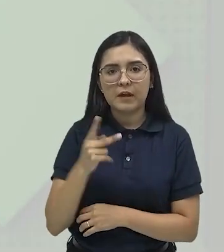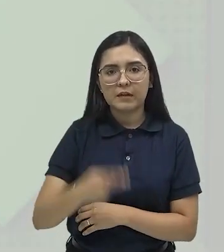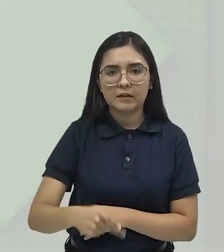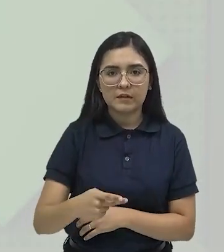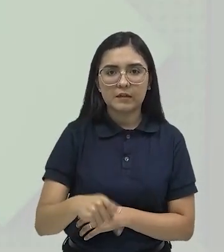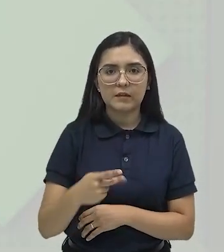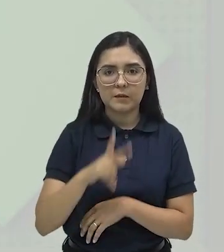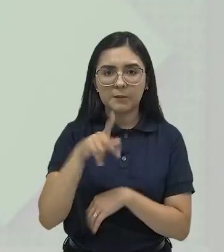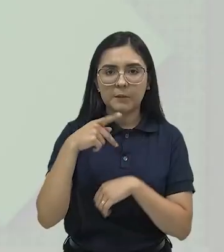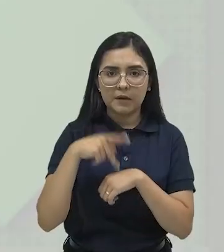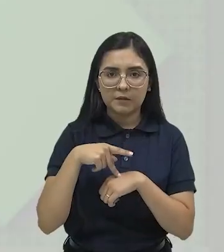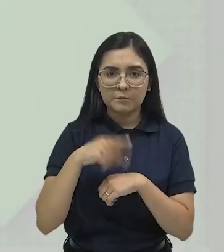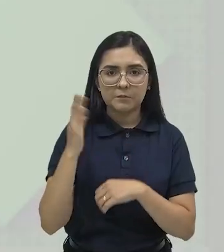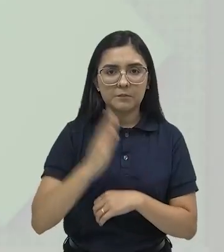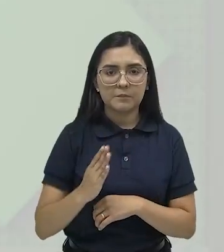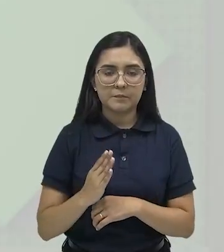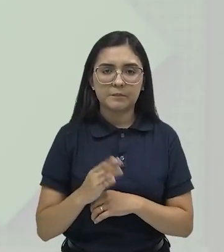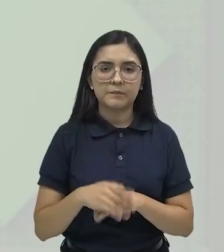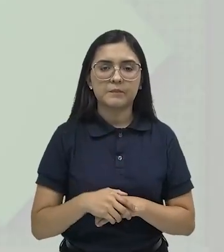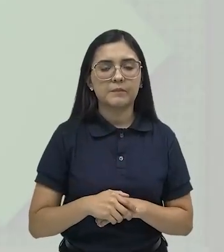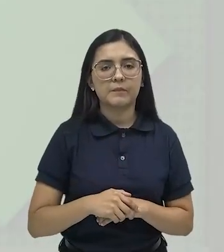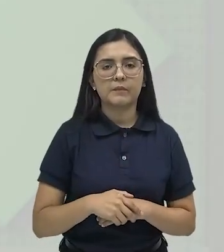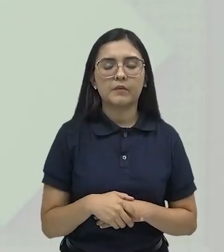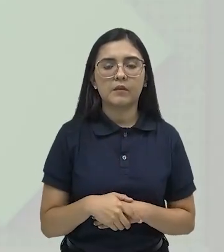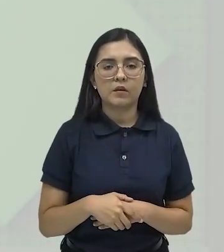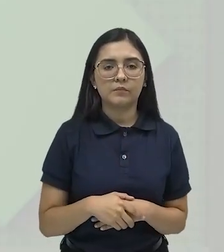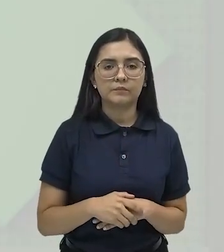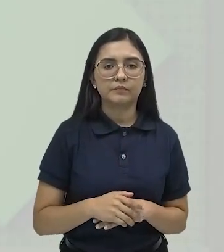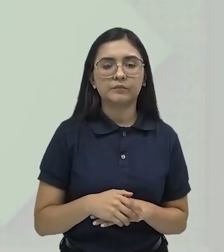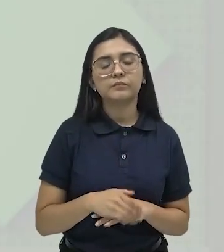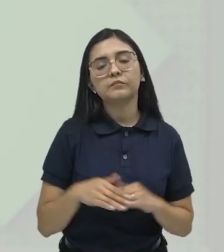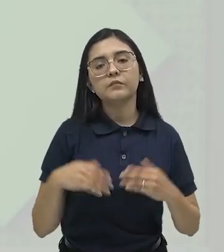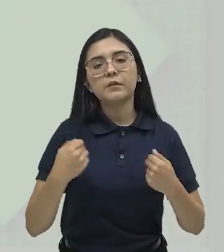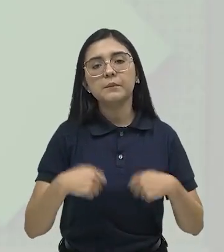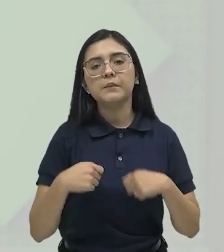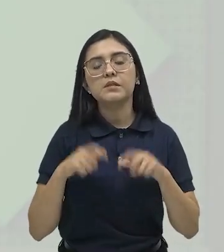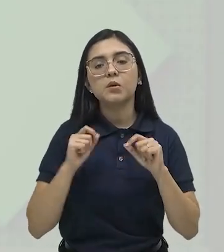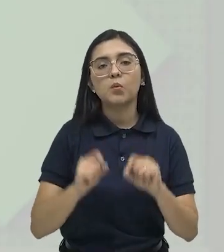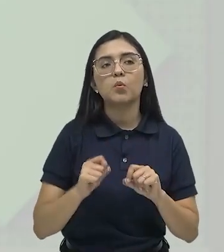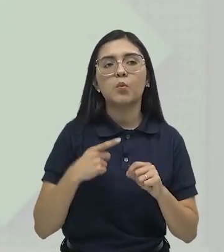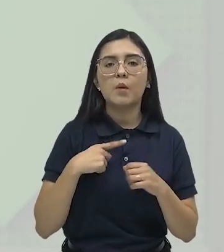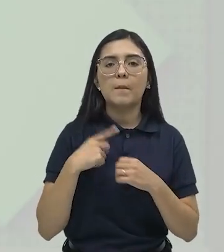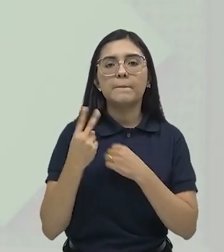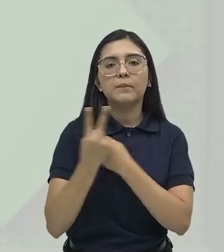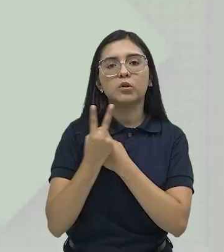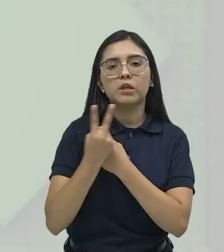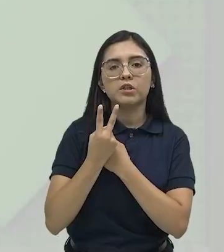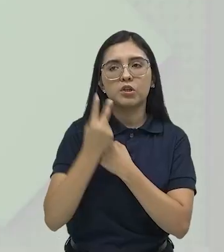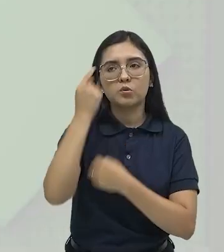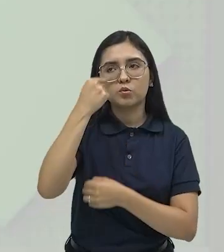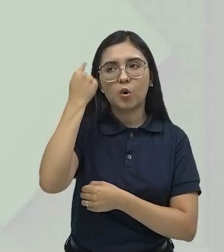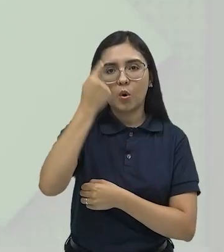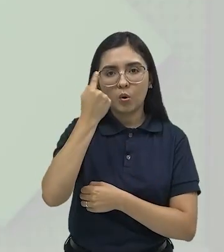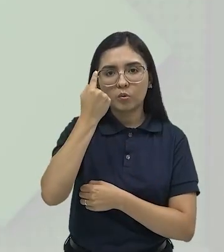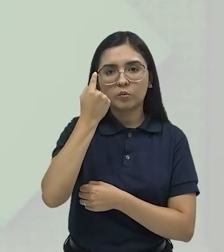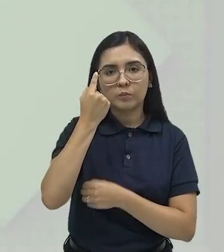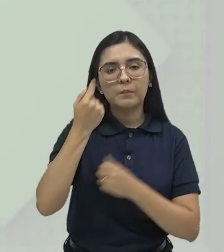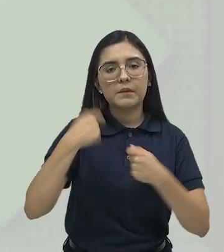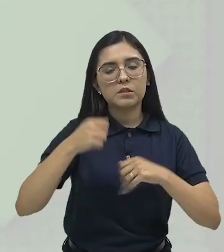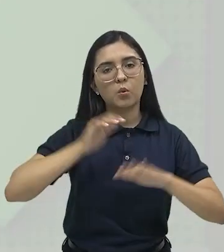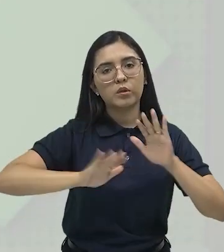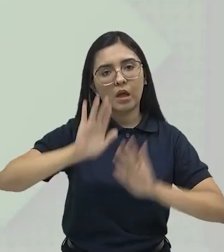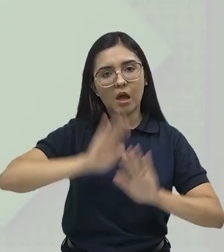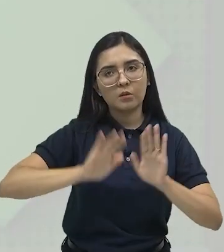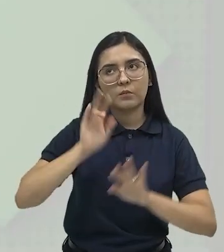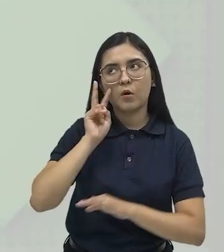país, né? Não é tão fácil como o lunar, e ele requer todo um cuidado, uma proteção aos olhos por conta da